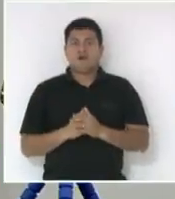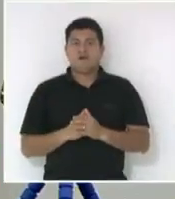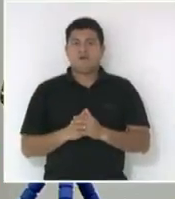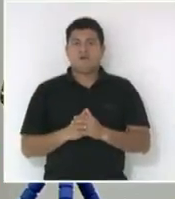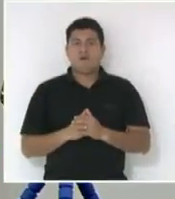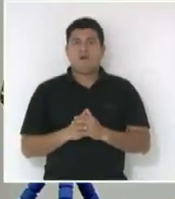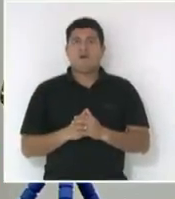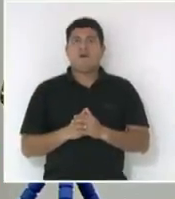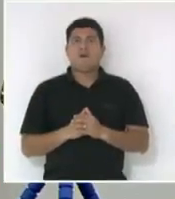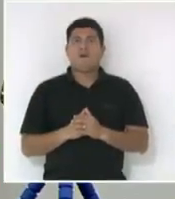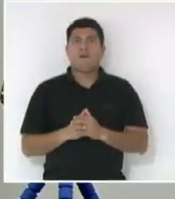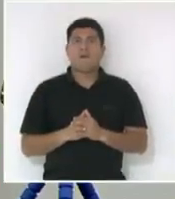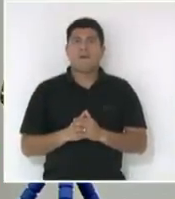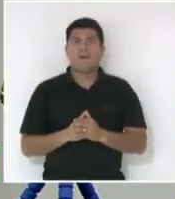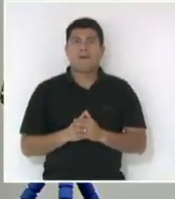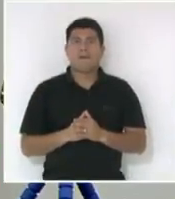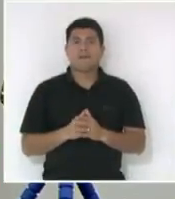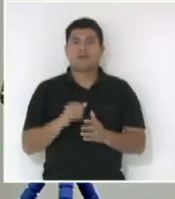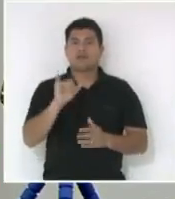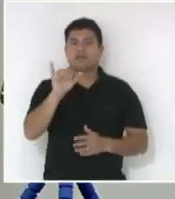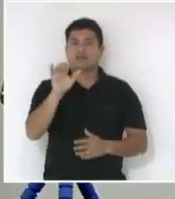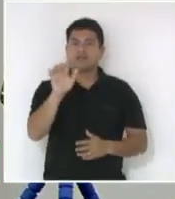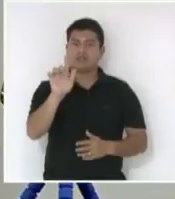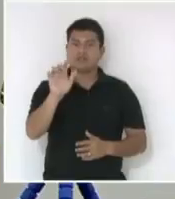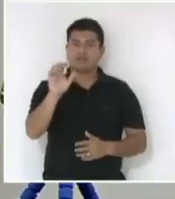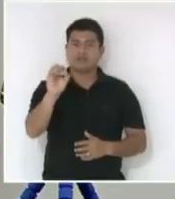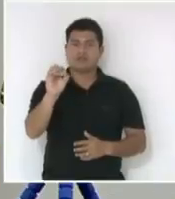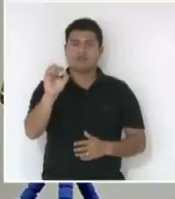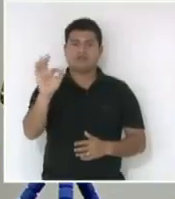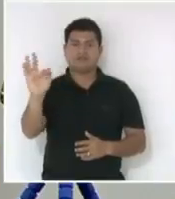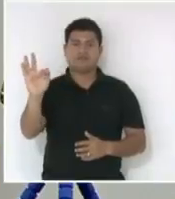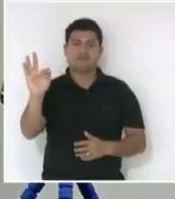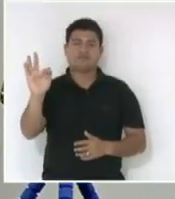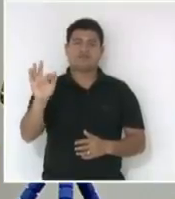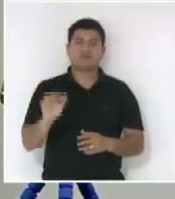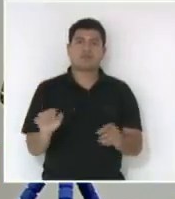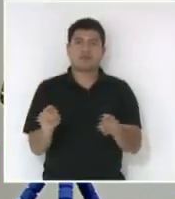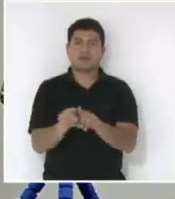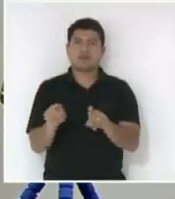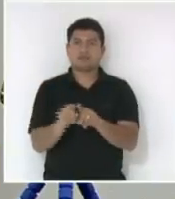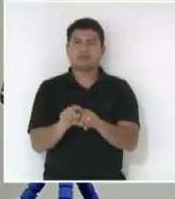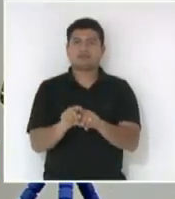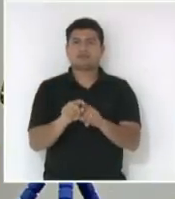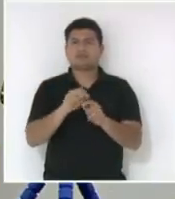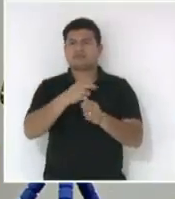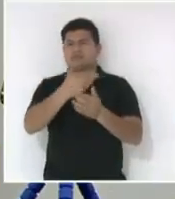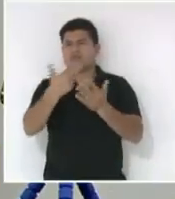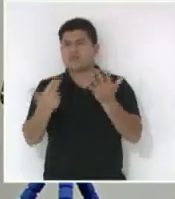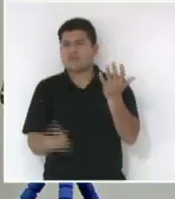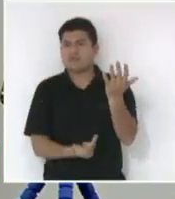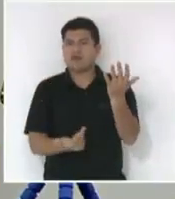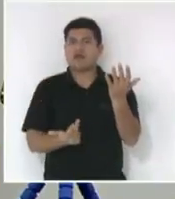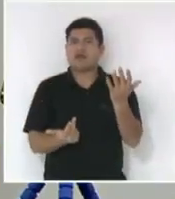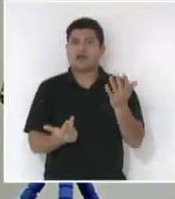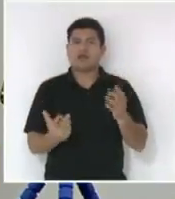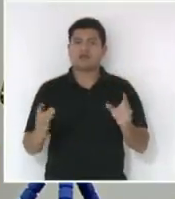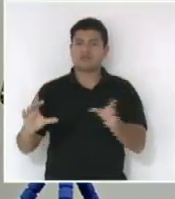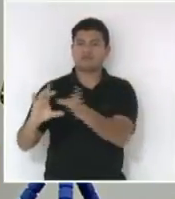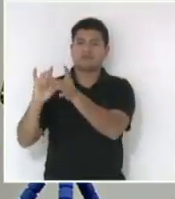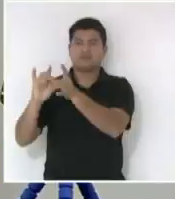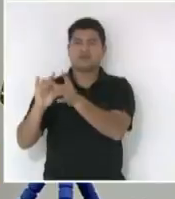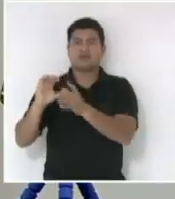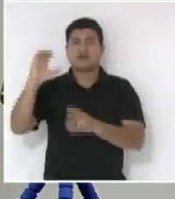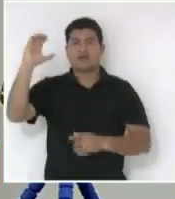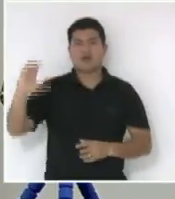Florianópolis, IGOF, além de uma rede de apoio ligada à Igreja Católica.